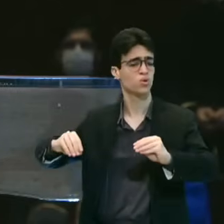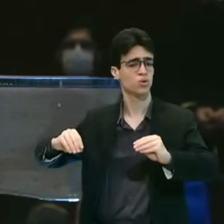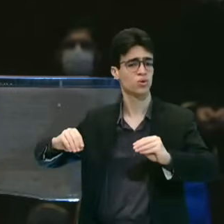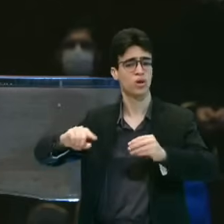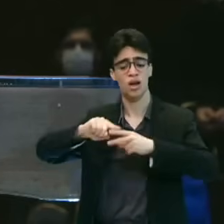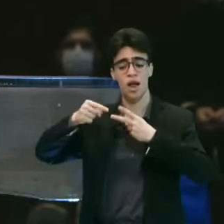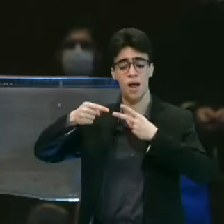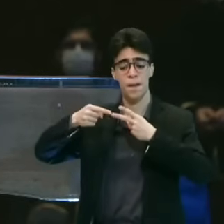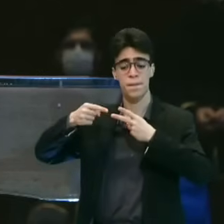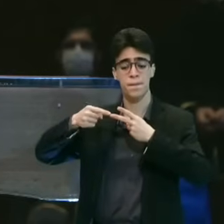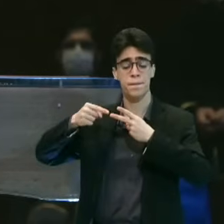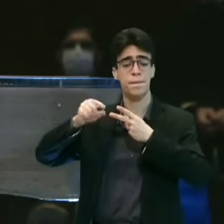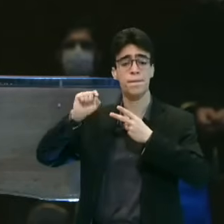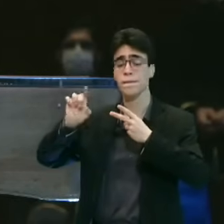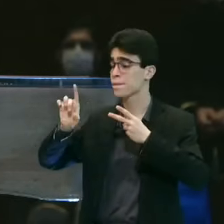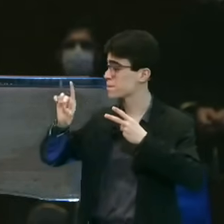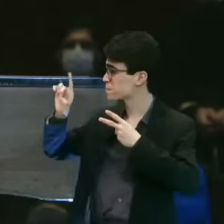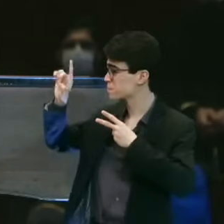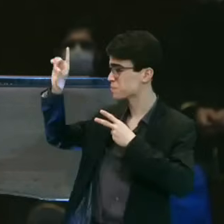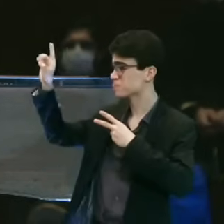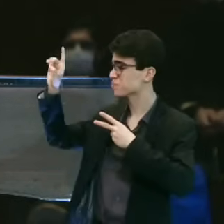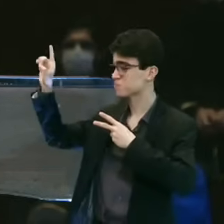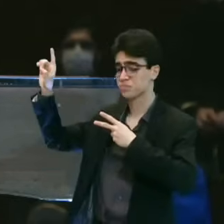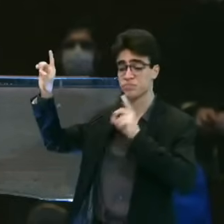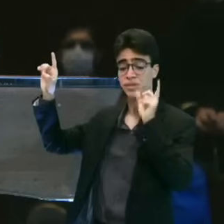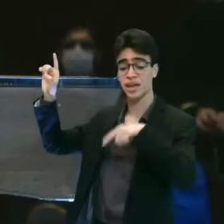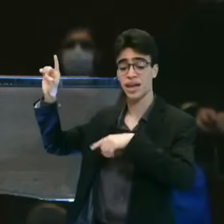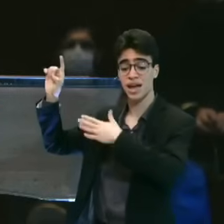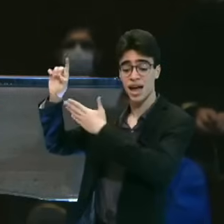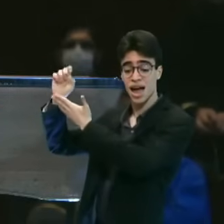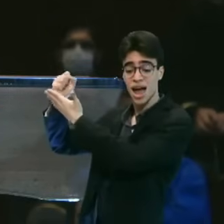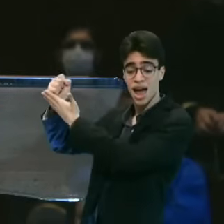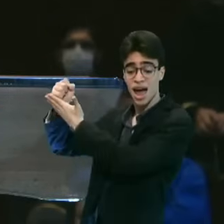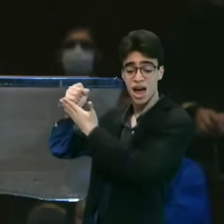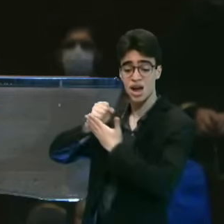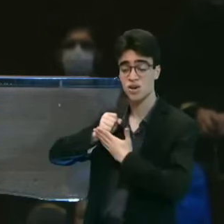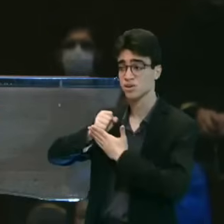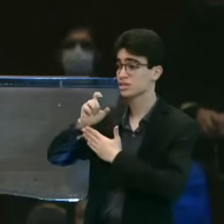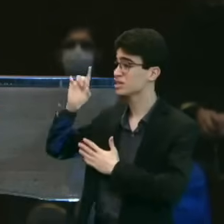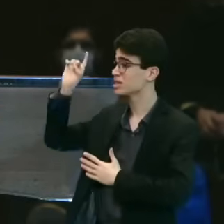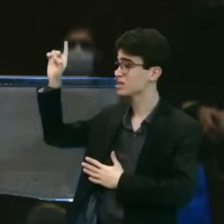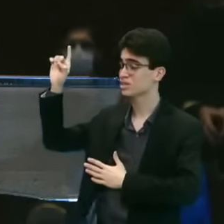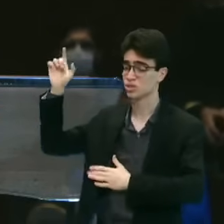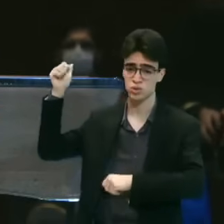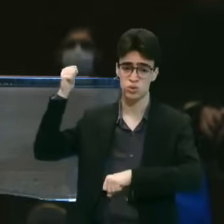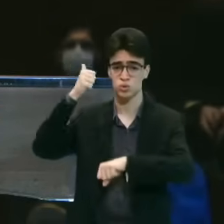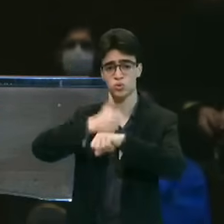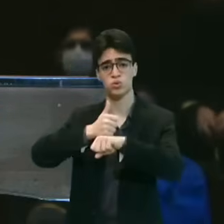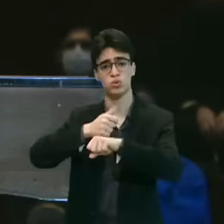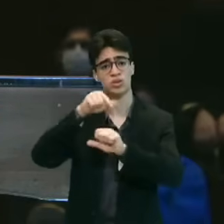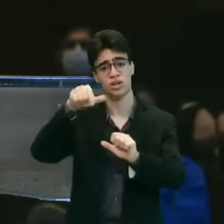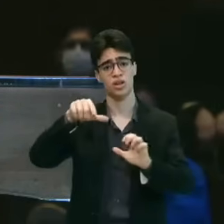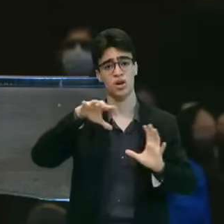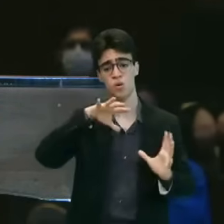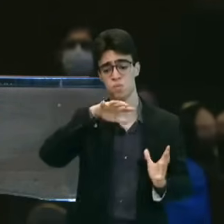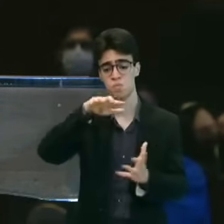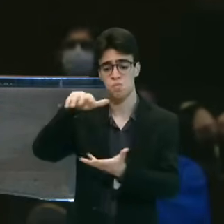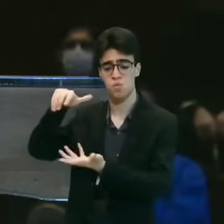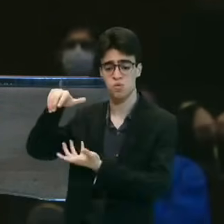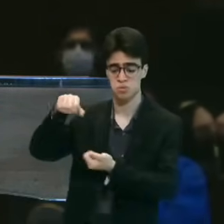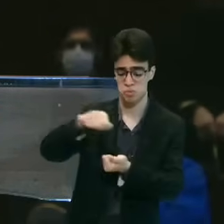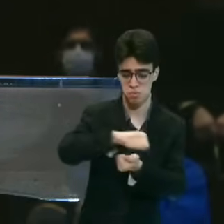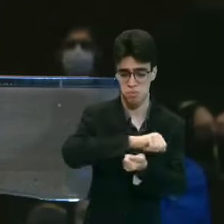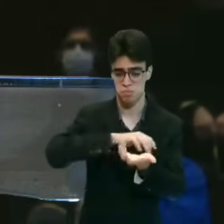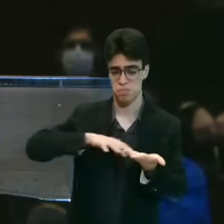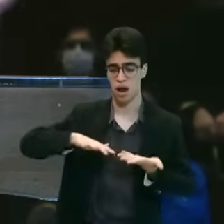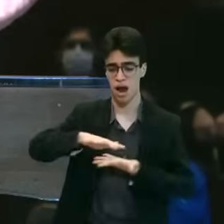Depois, porque Ele é o sustentador desse universo. Ele tem um direito da sustentabilidade.